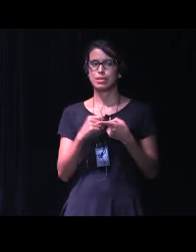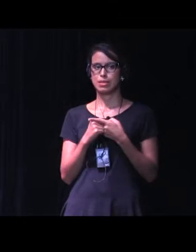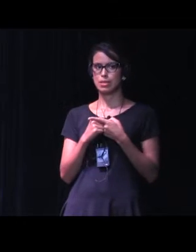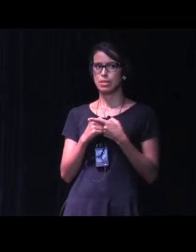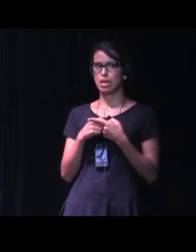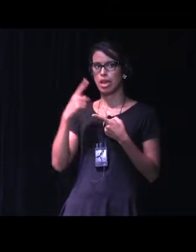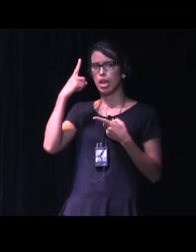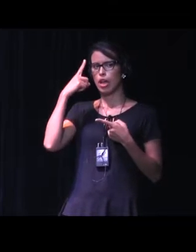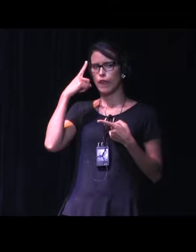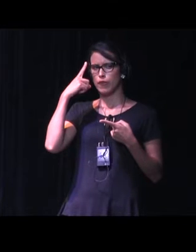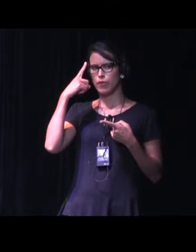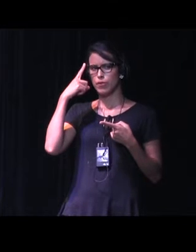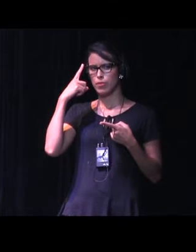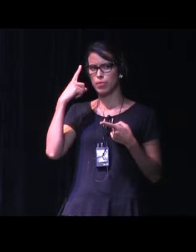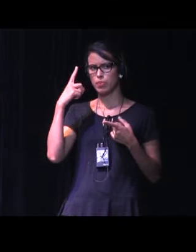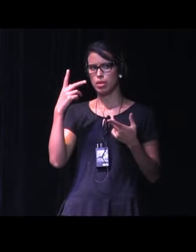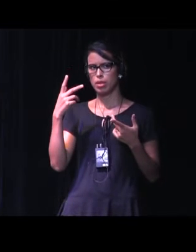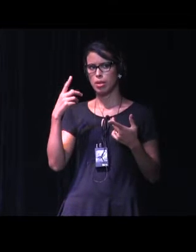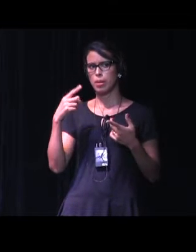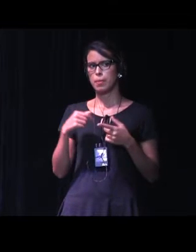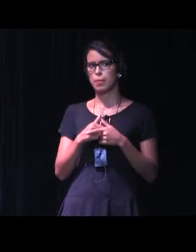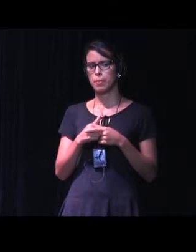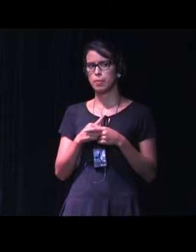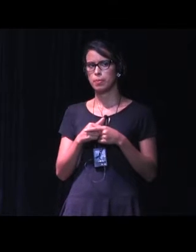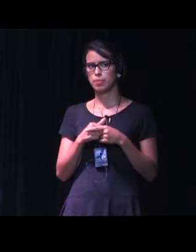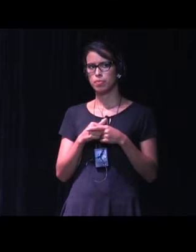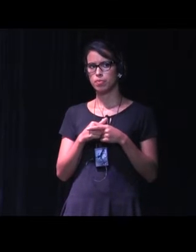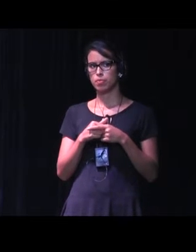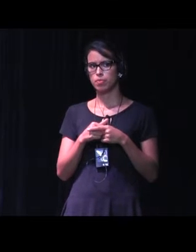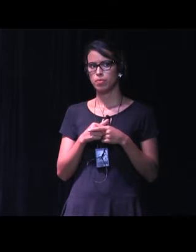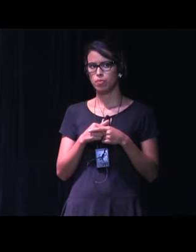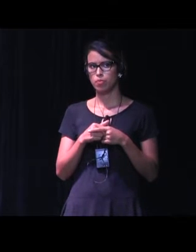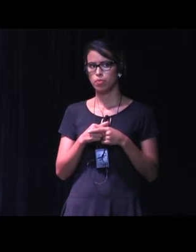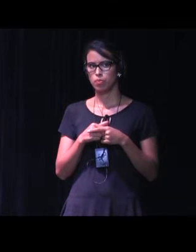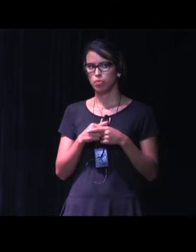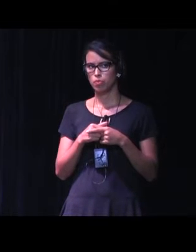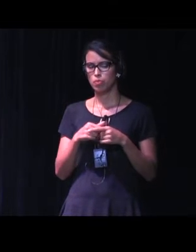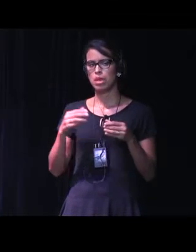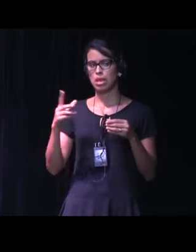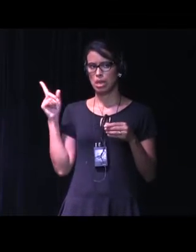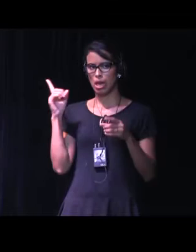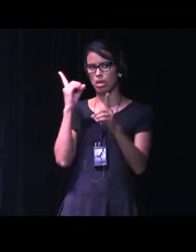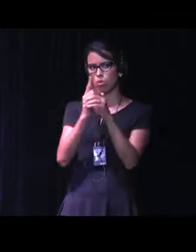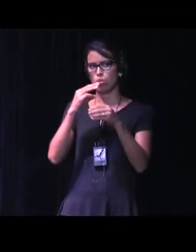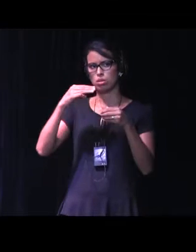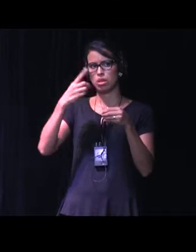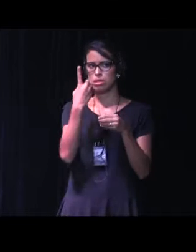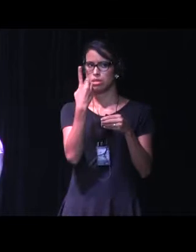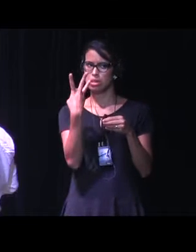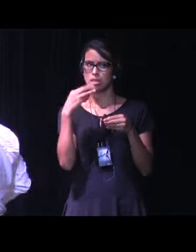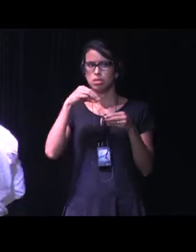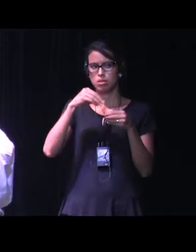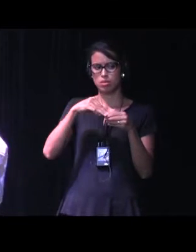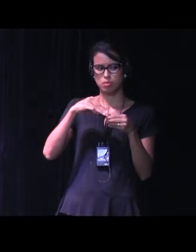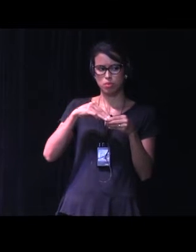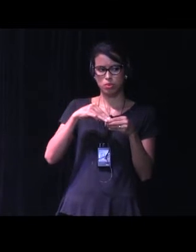violência aparece com os mapas políticos, porque o mesmo vale, que tem 13 municípios,